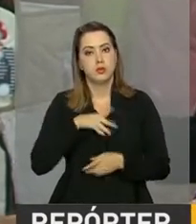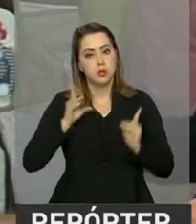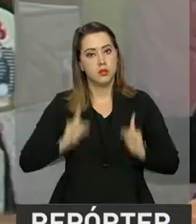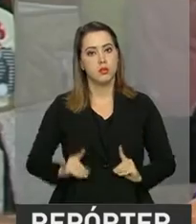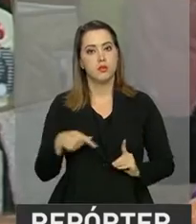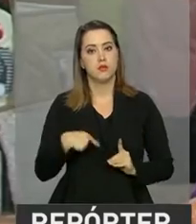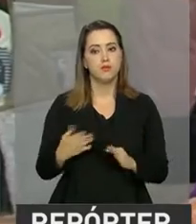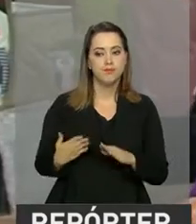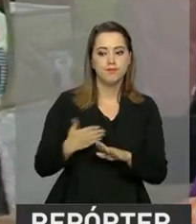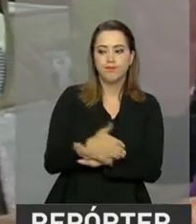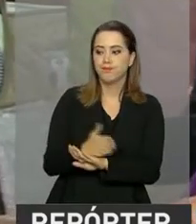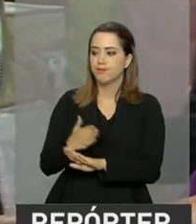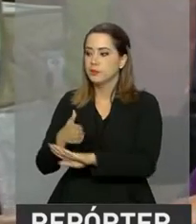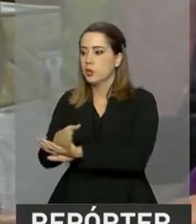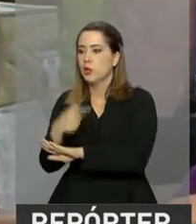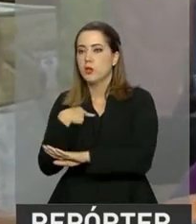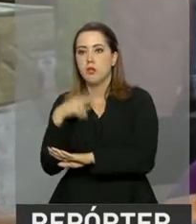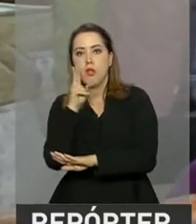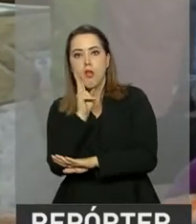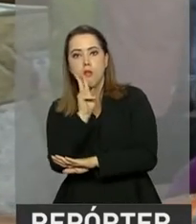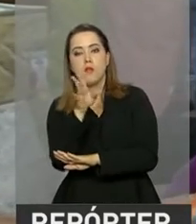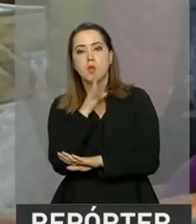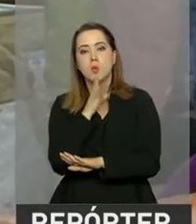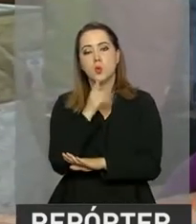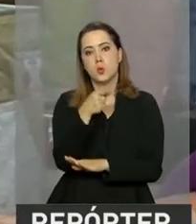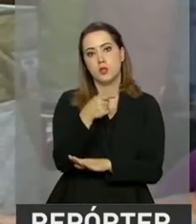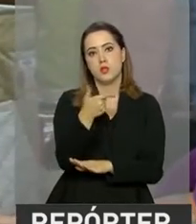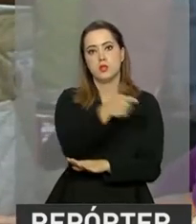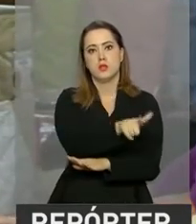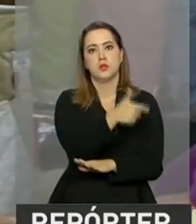deficiência, de estar acessando o interior da loja, conhecendo o